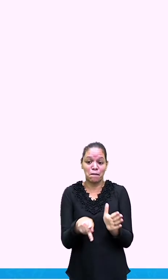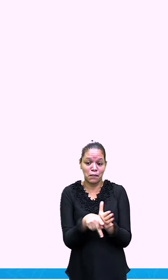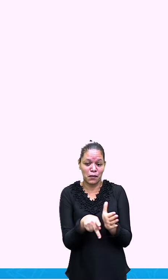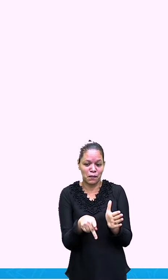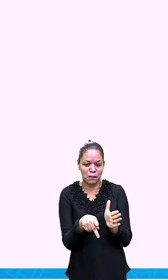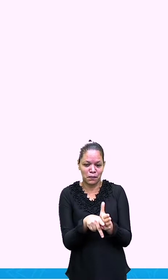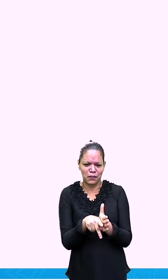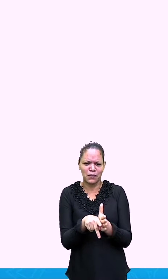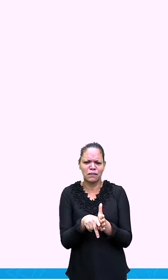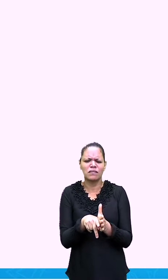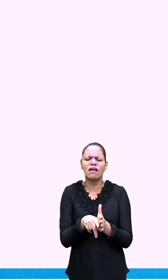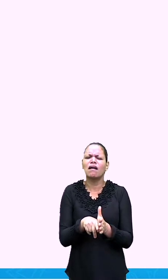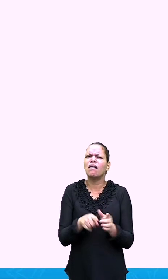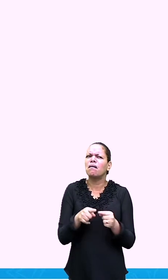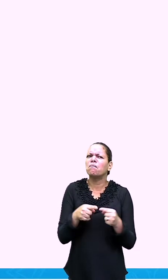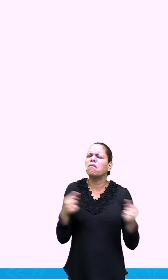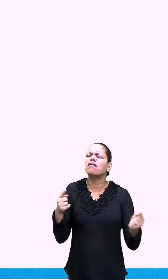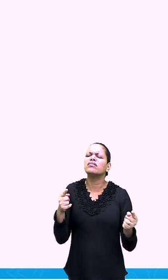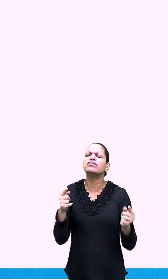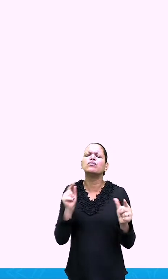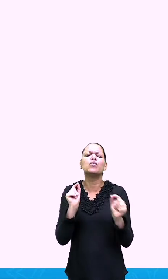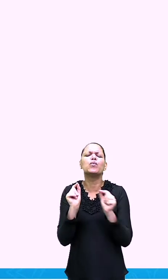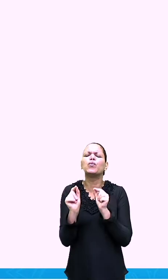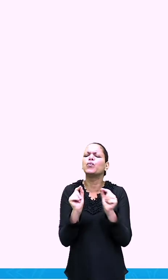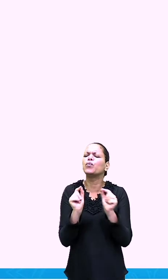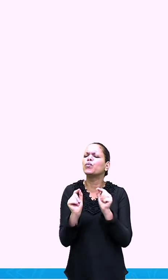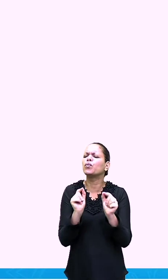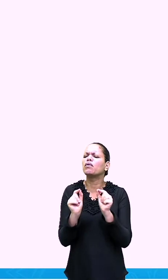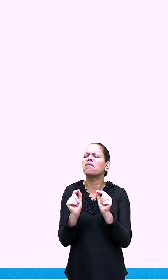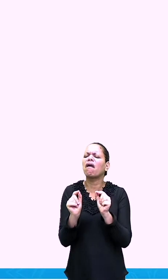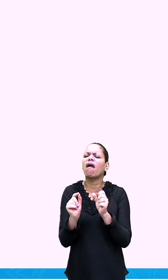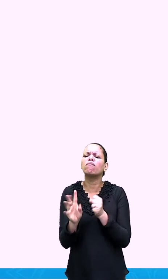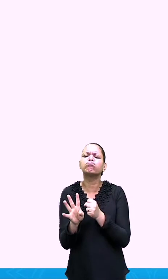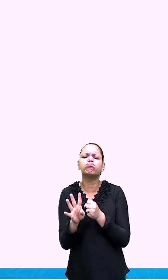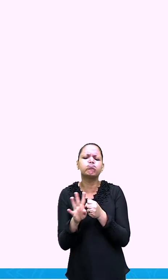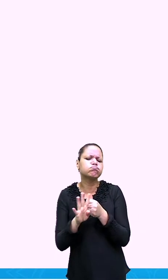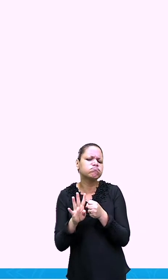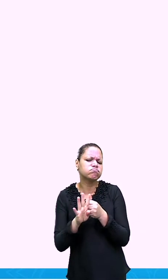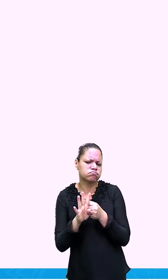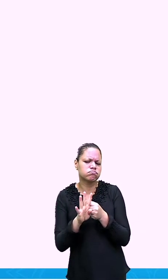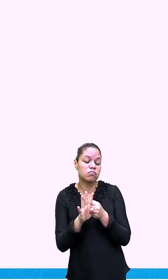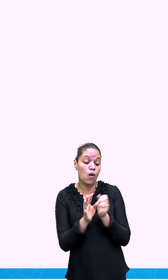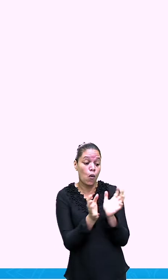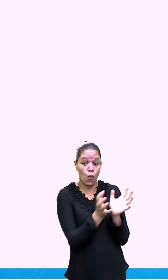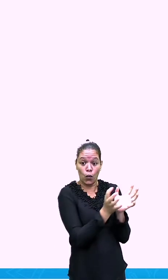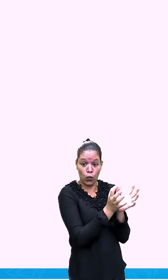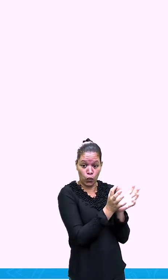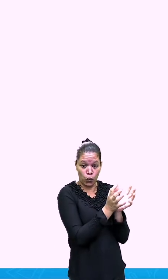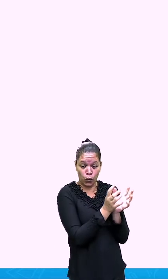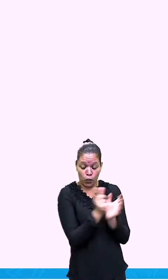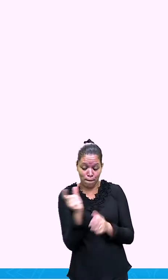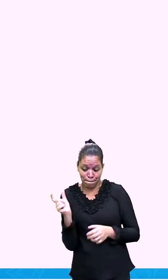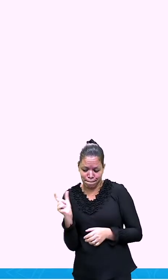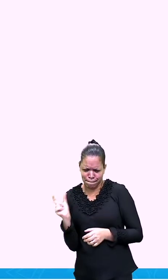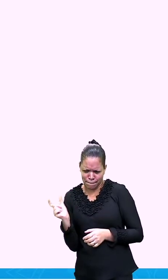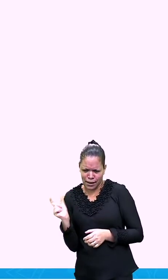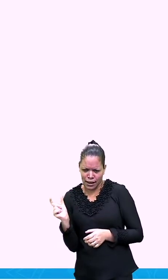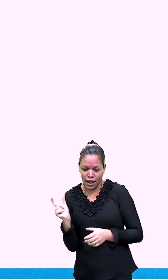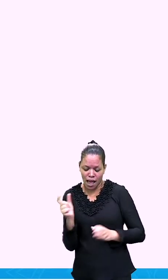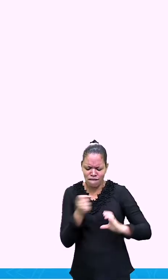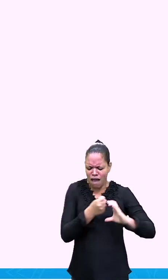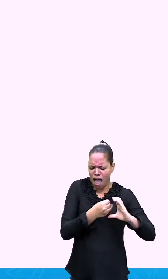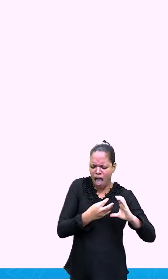o substantivo, de forma geral. Substantivo é a classe de palavras que dá nome a seres,